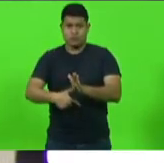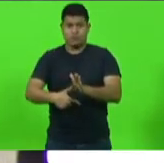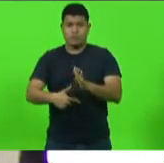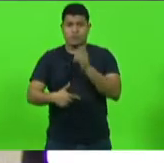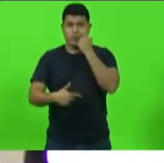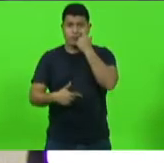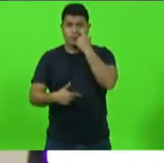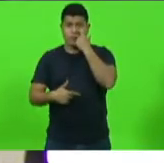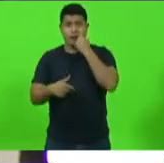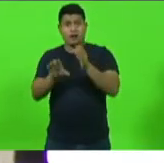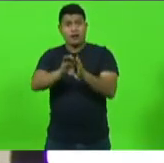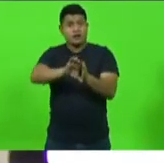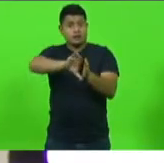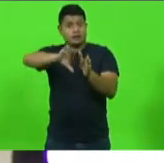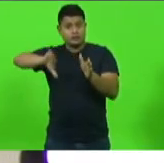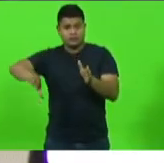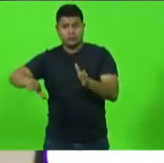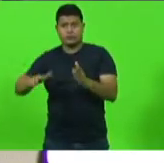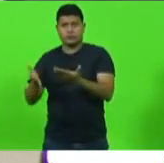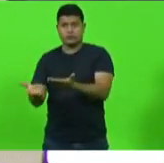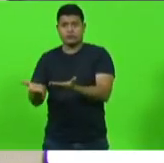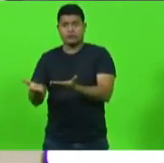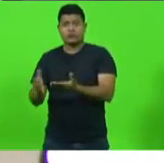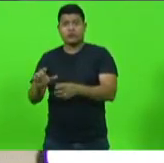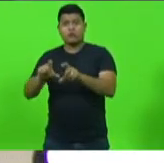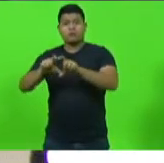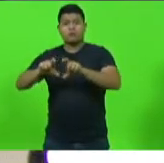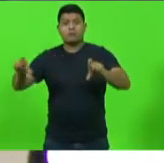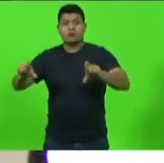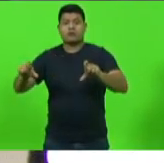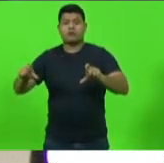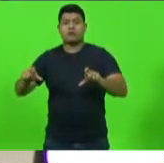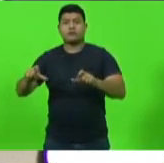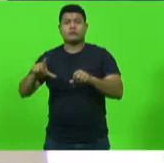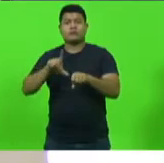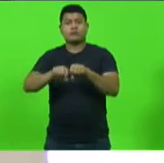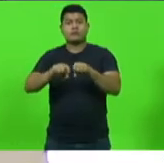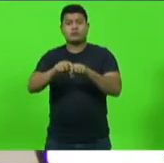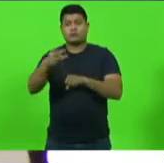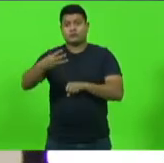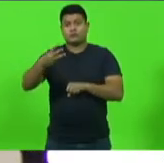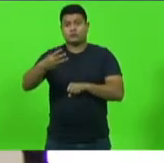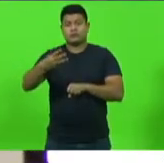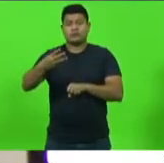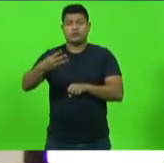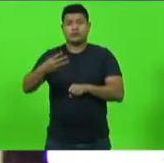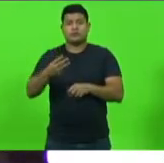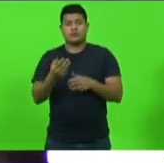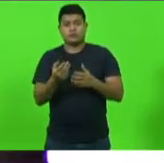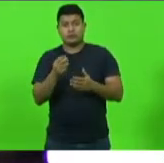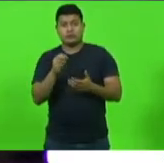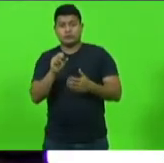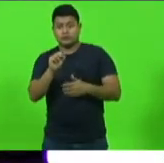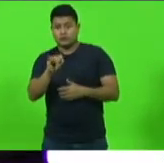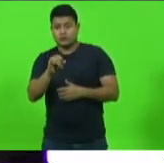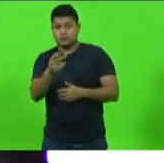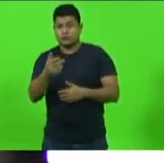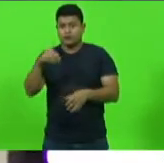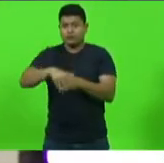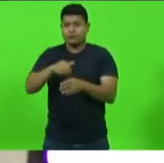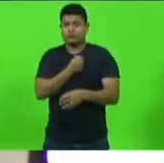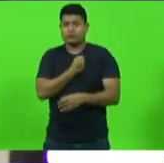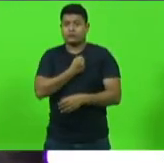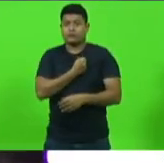em separado, somente o parágrafo do artigo 3º. Então, quem vota sim, vota a favor